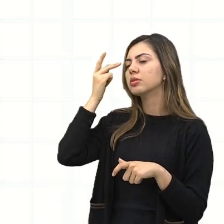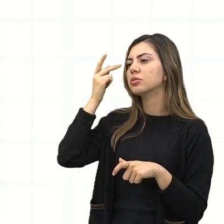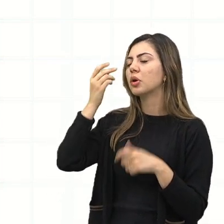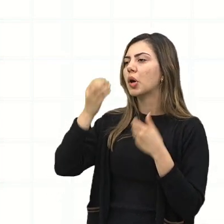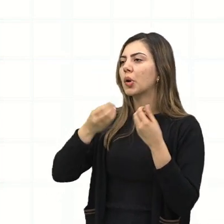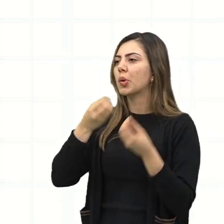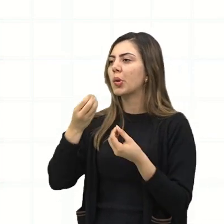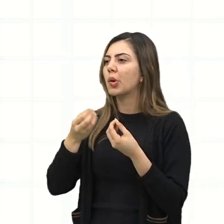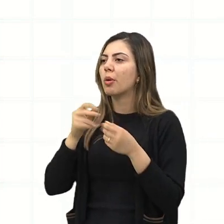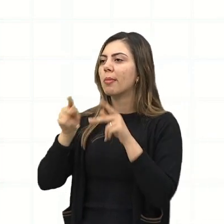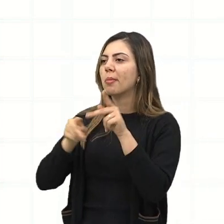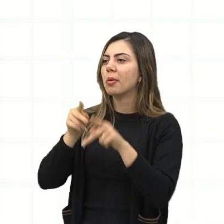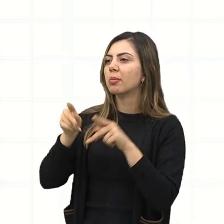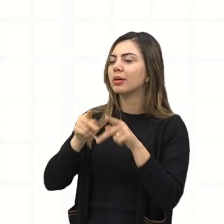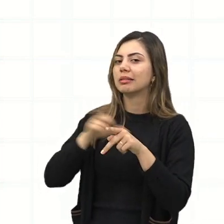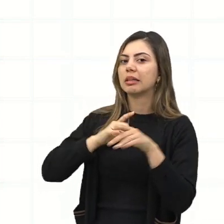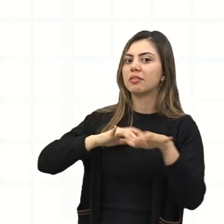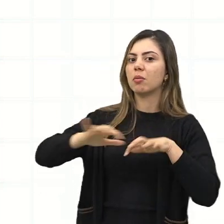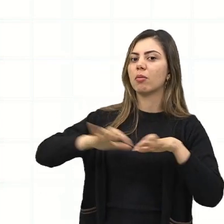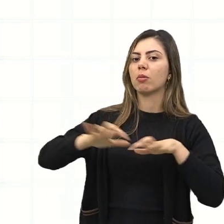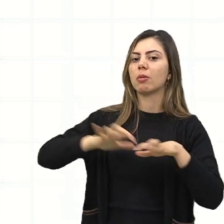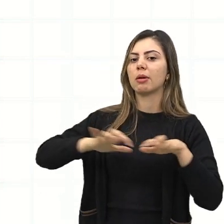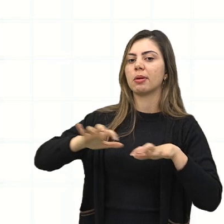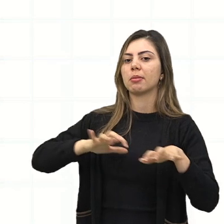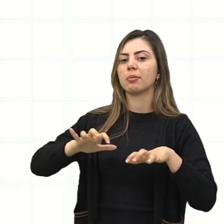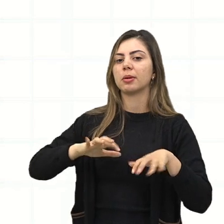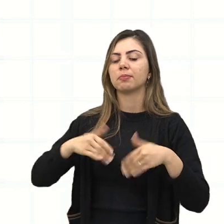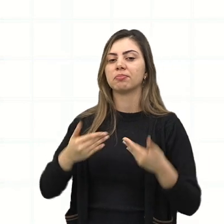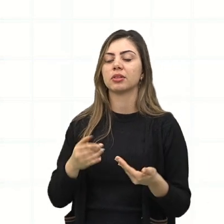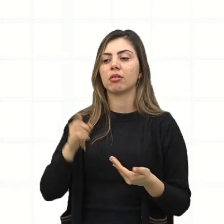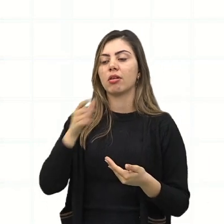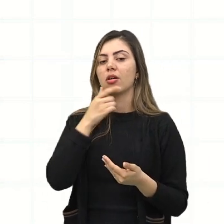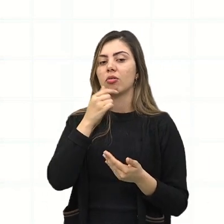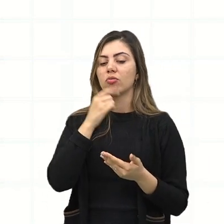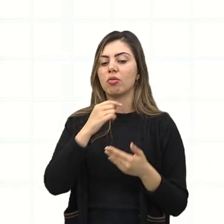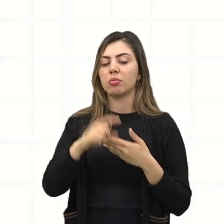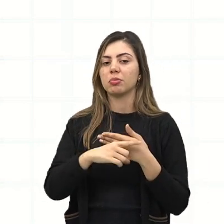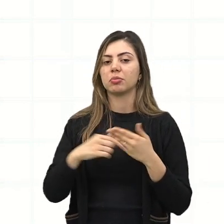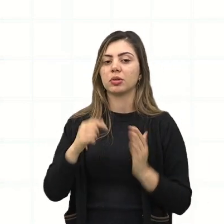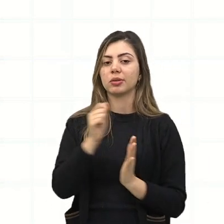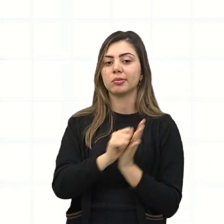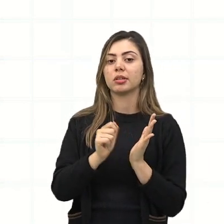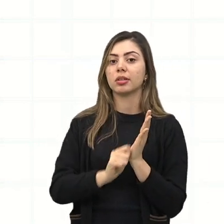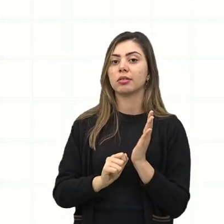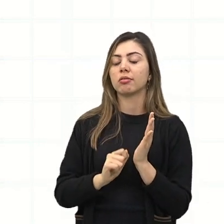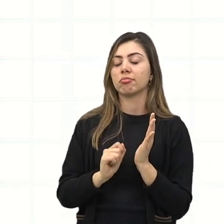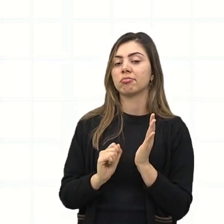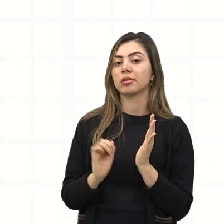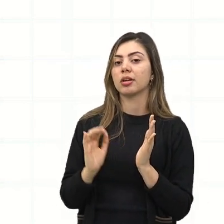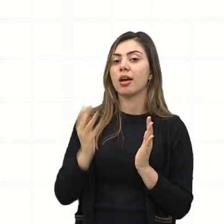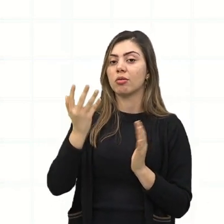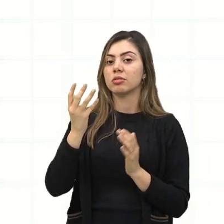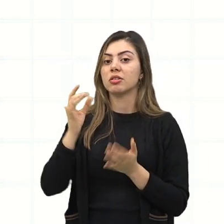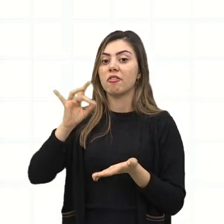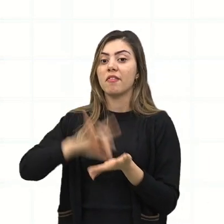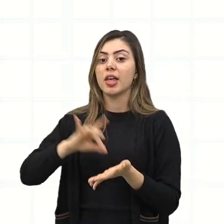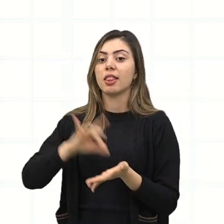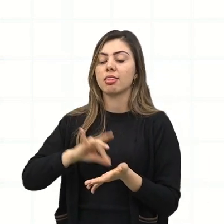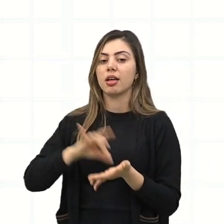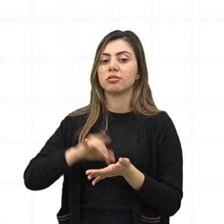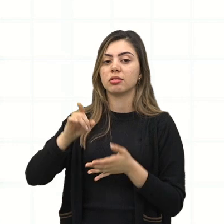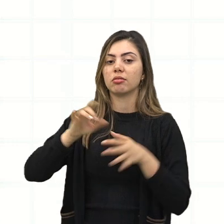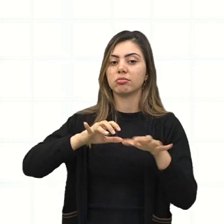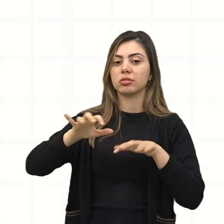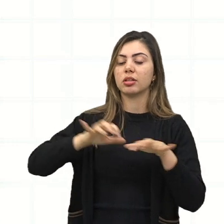da sua população, do seu comportamento, e a partir disso ele escreveu essa crônica. Como eu disse, um evento real, terremoto no Chile. Rubem Braga vai, pega